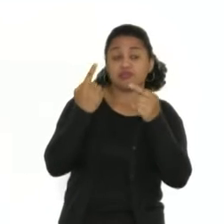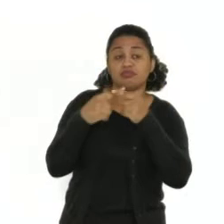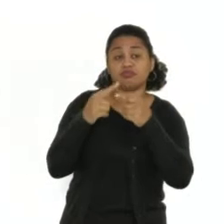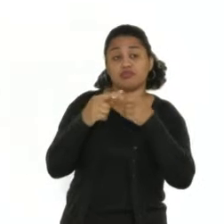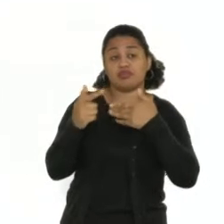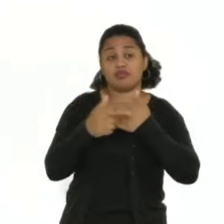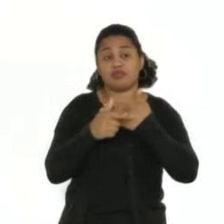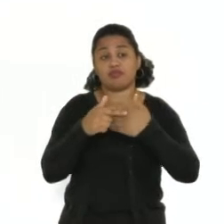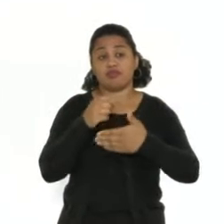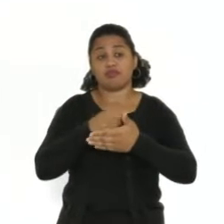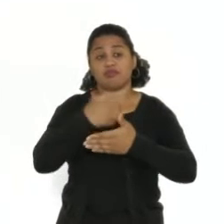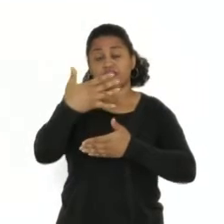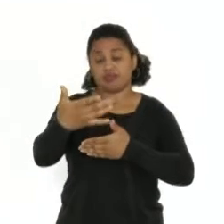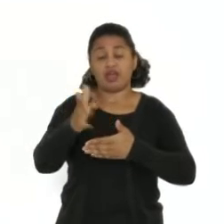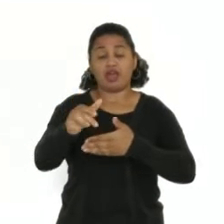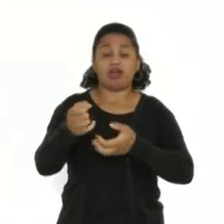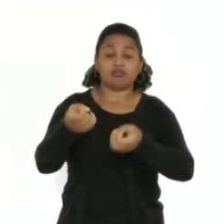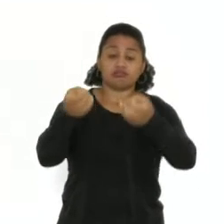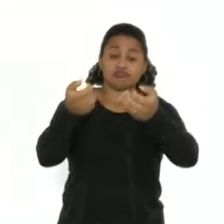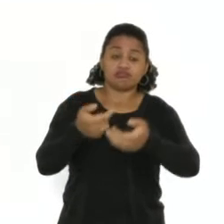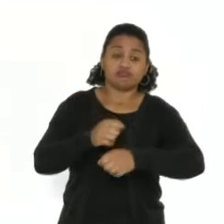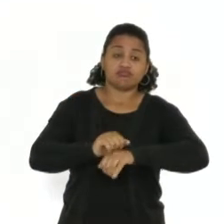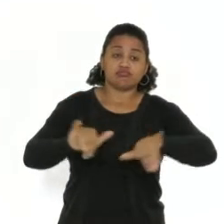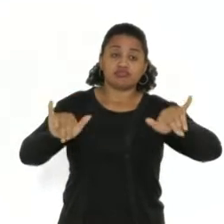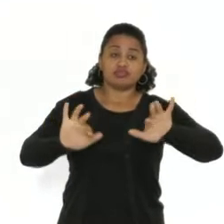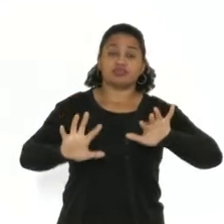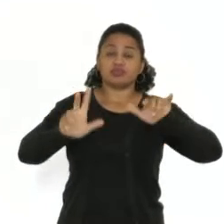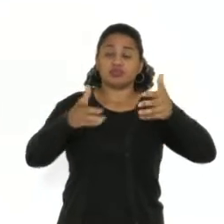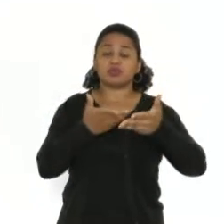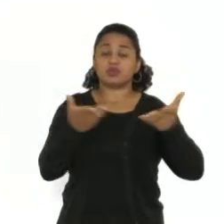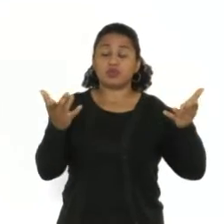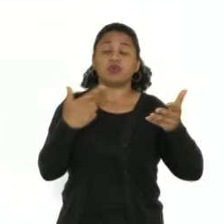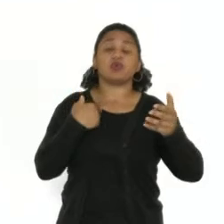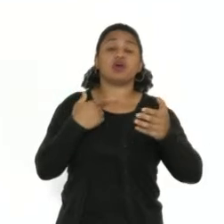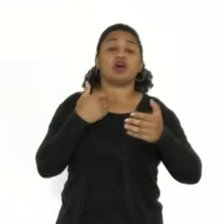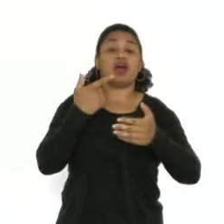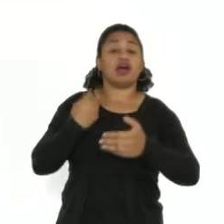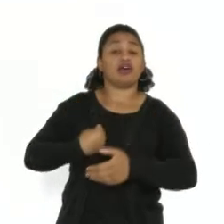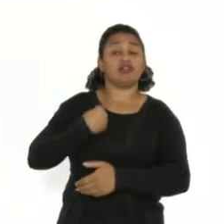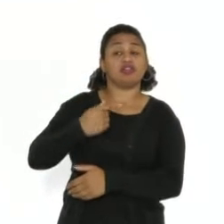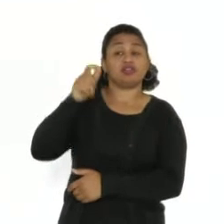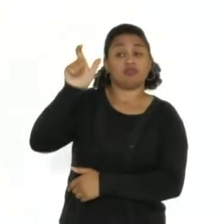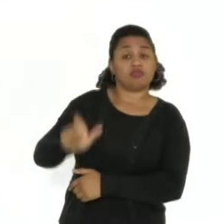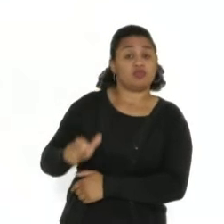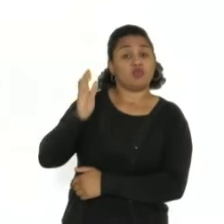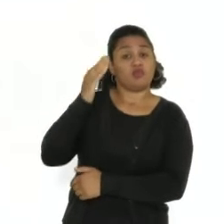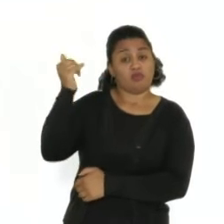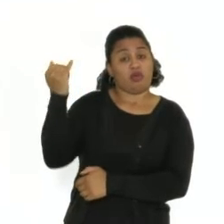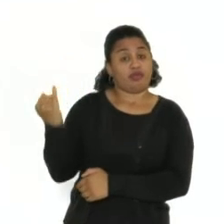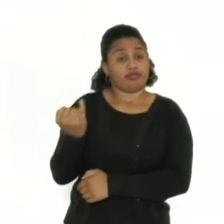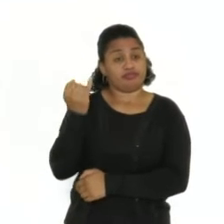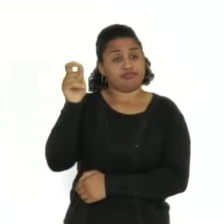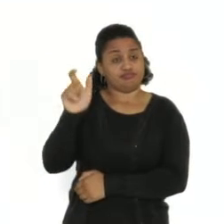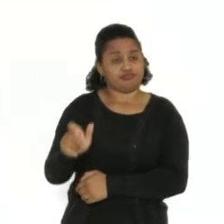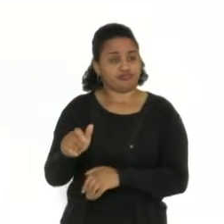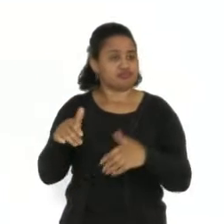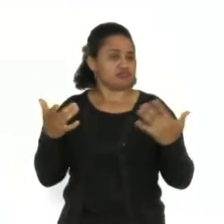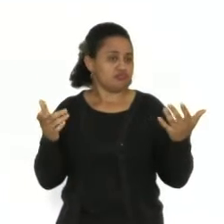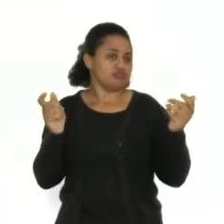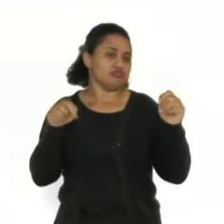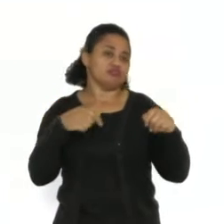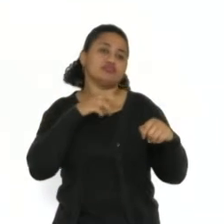da biografia é compartilhar a um amplo público o relato da vida de uma importante pessoa. Então eu